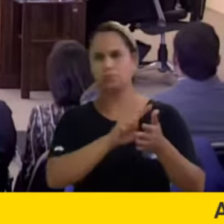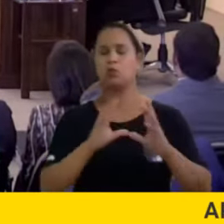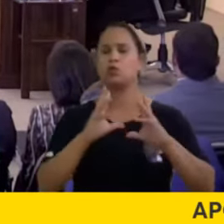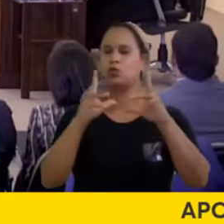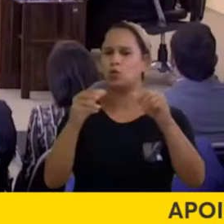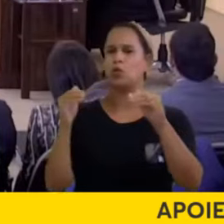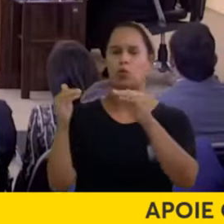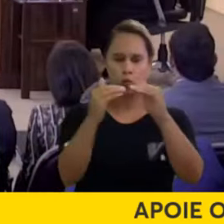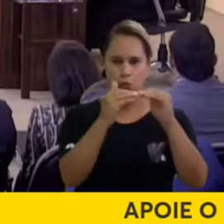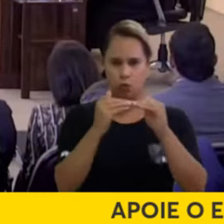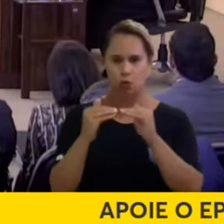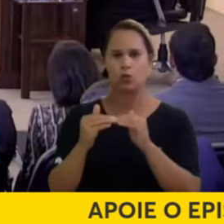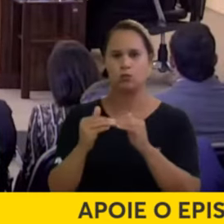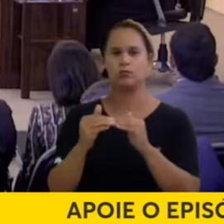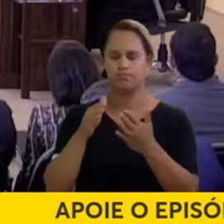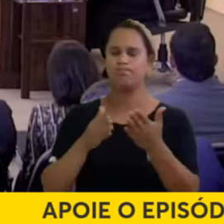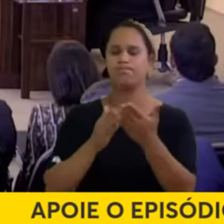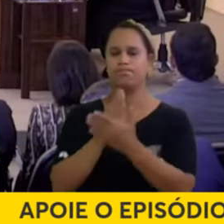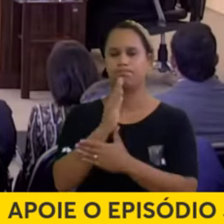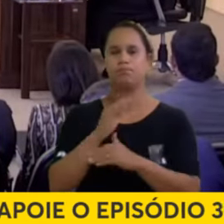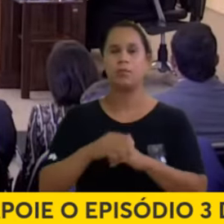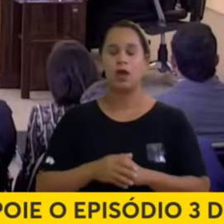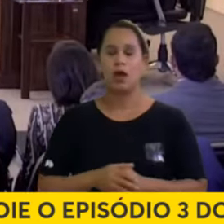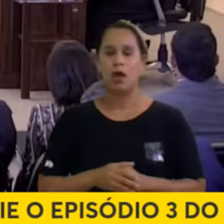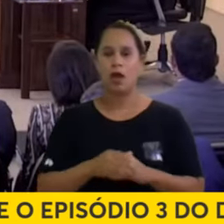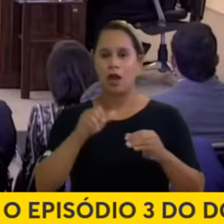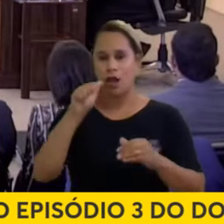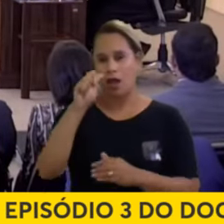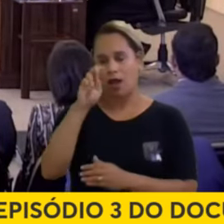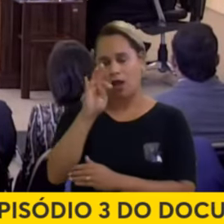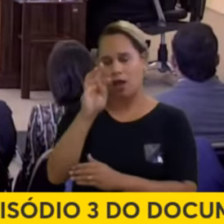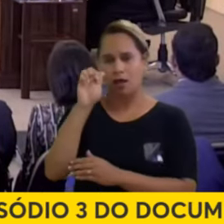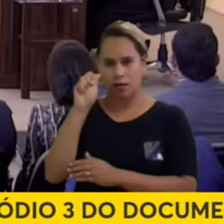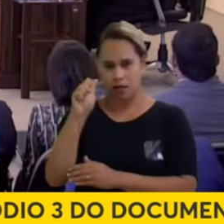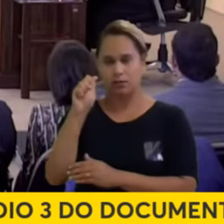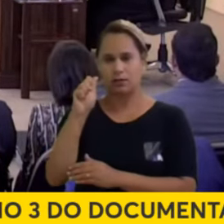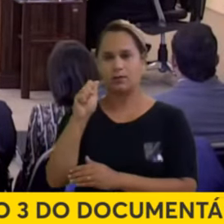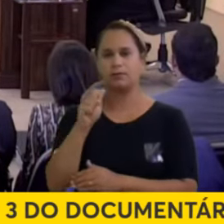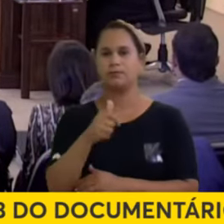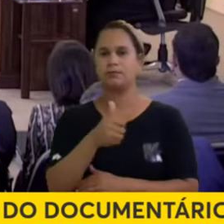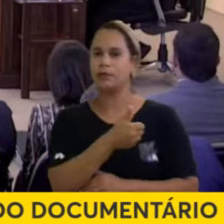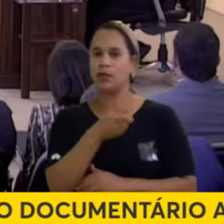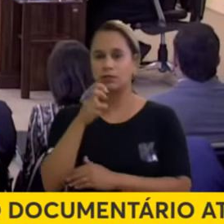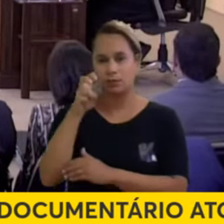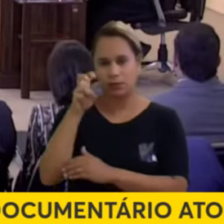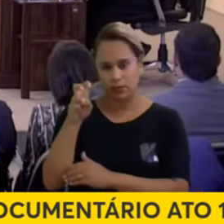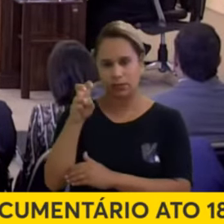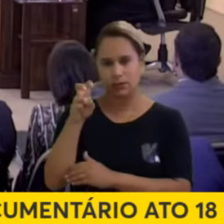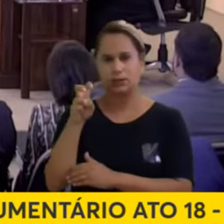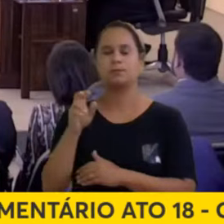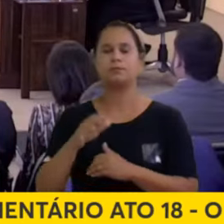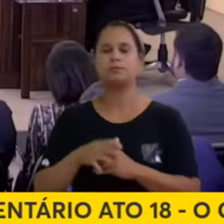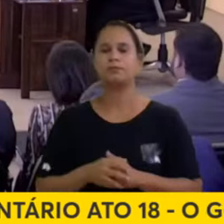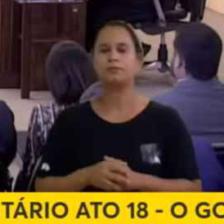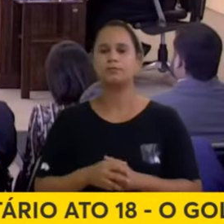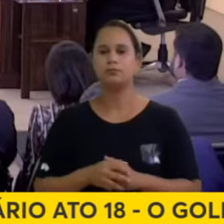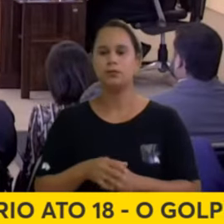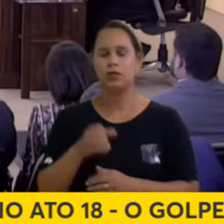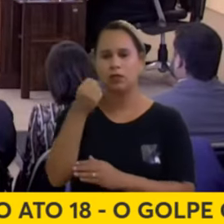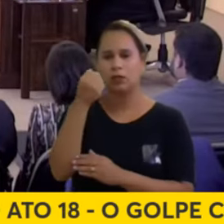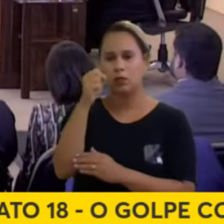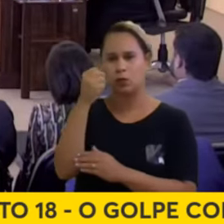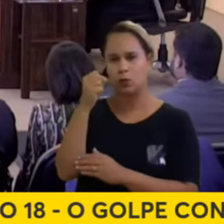da 15ª sessão presencial de julgamento e da oitava sessão administrativa de 25 de março